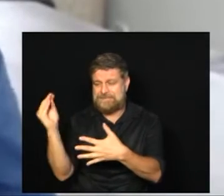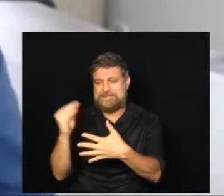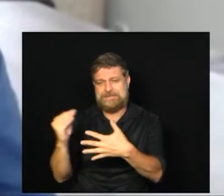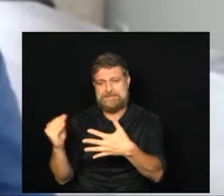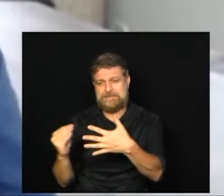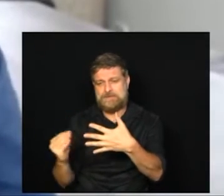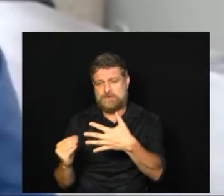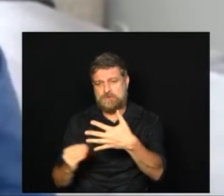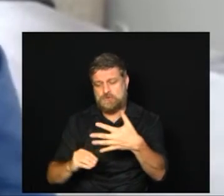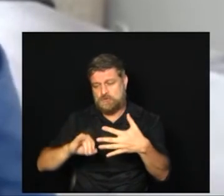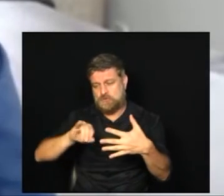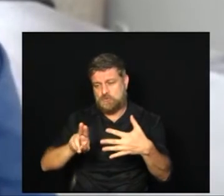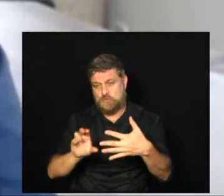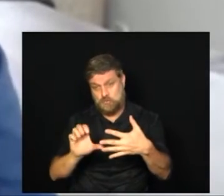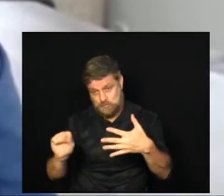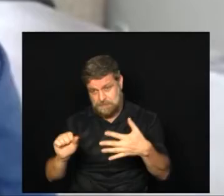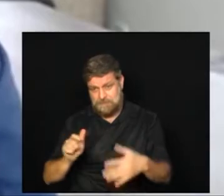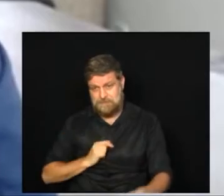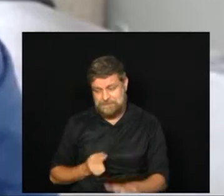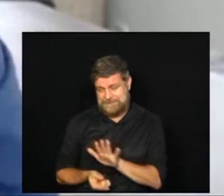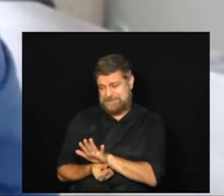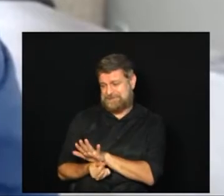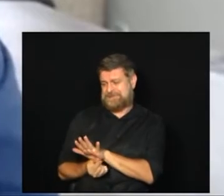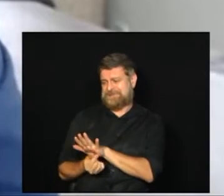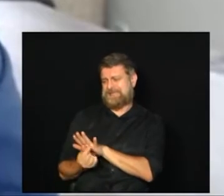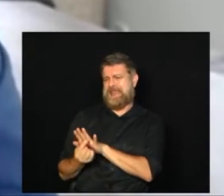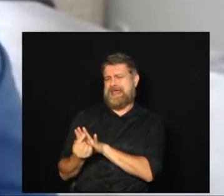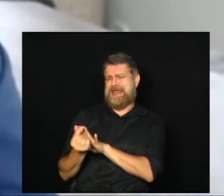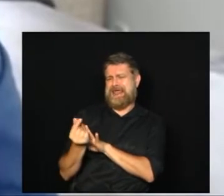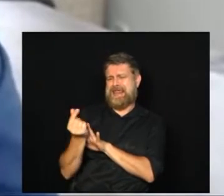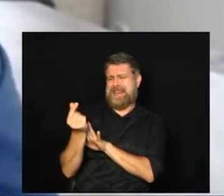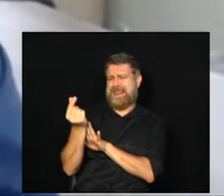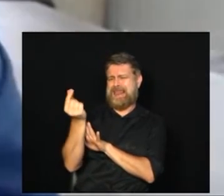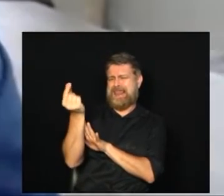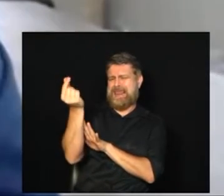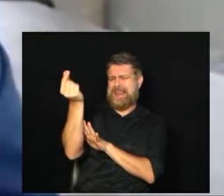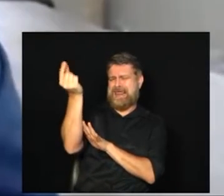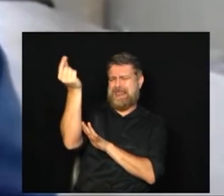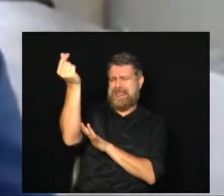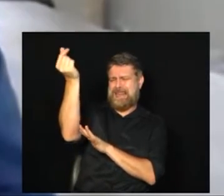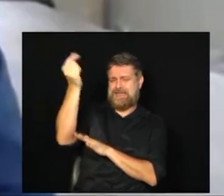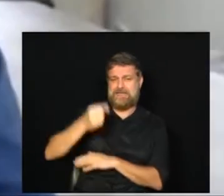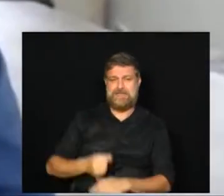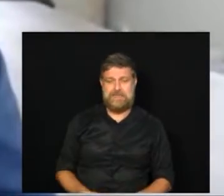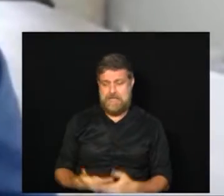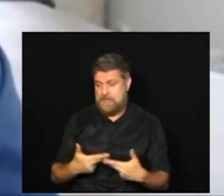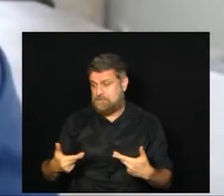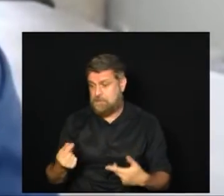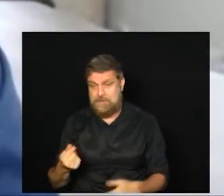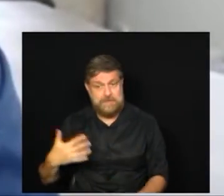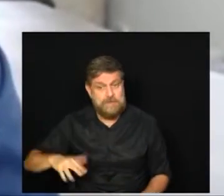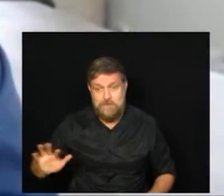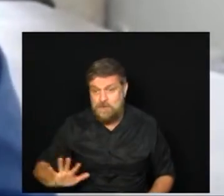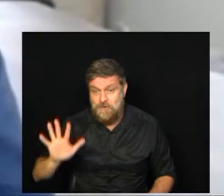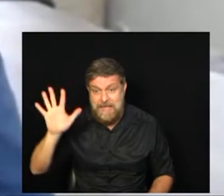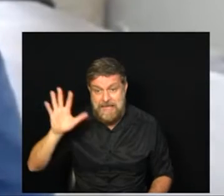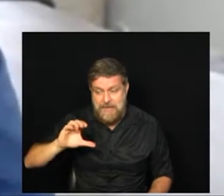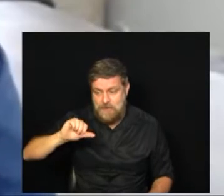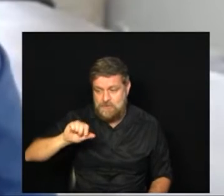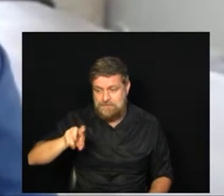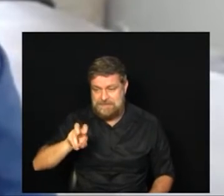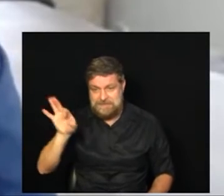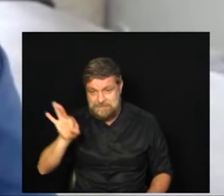quando você citou a inflação, eu lembrei, né? Me corrija se eu estiver errado, mas o brasileiro, ele ainda tem a cultura da poupança, que